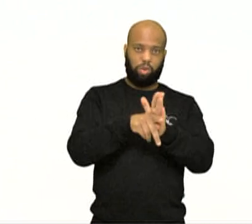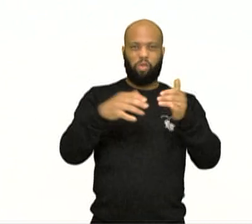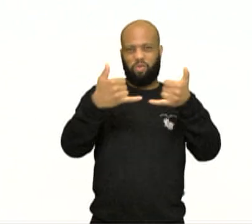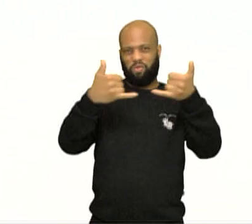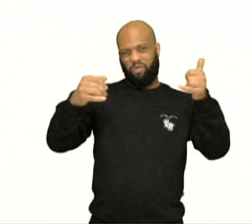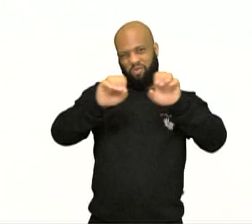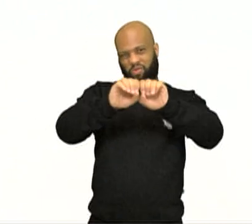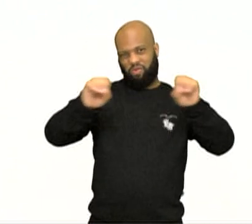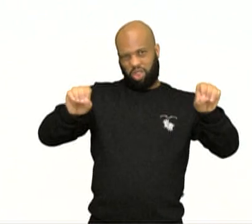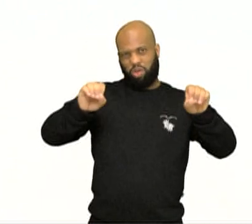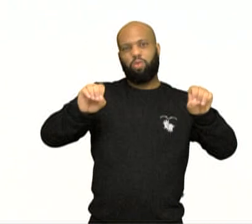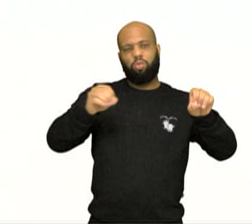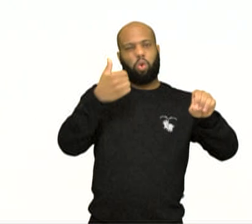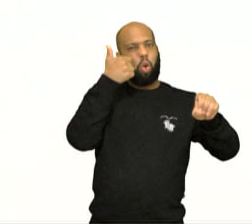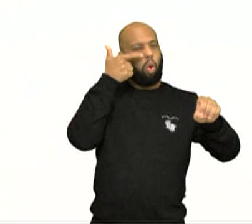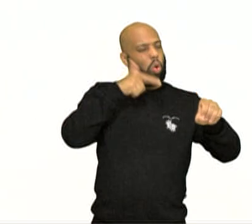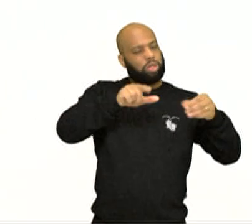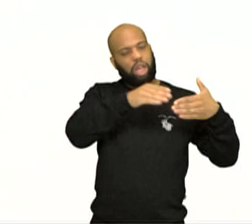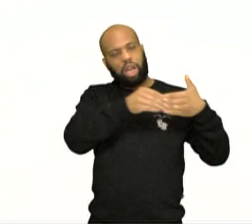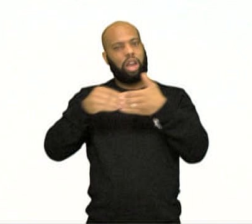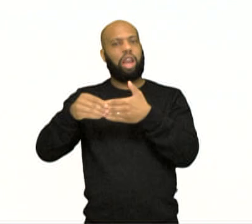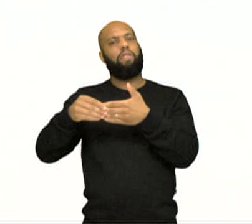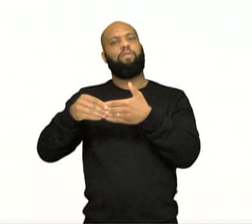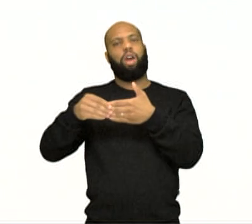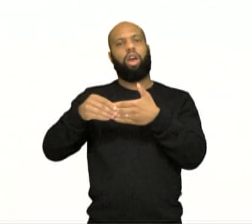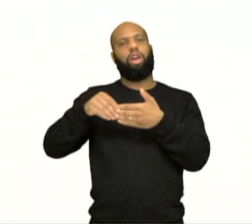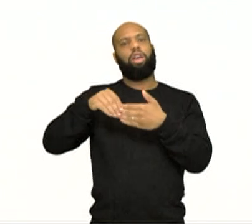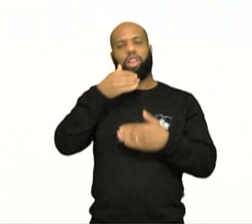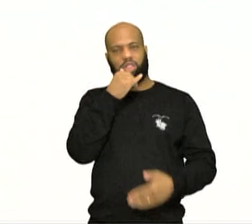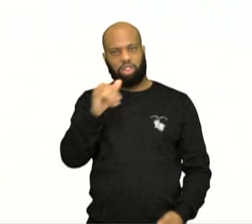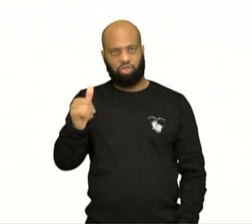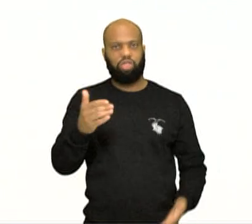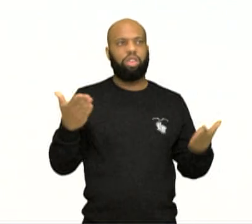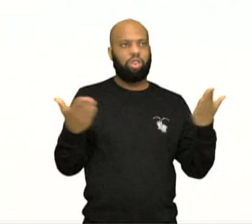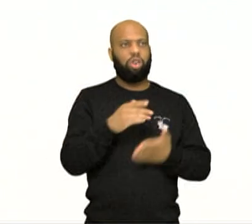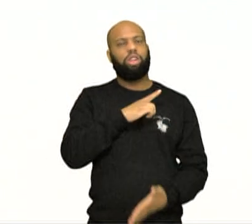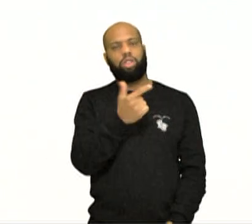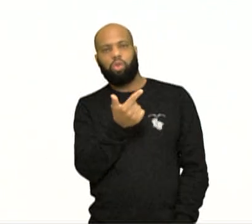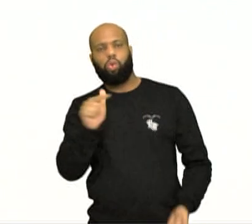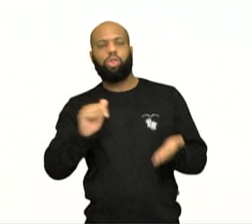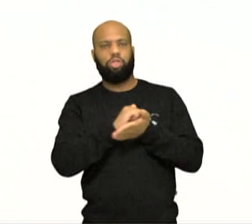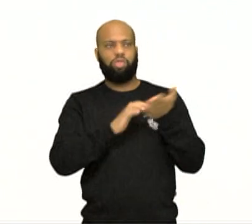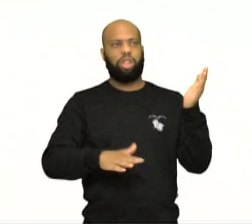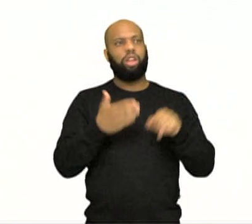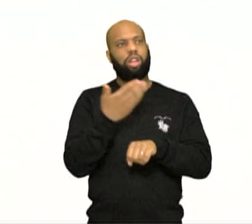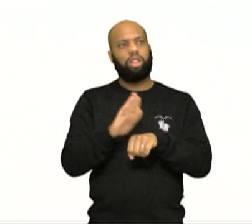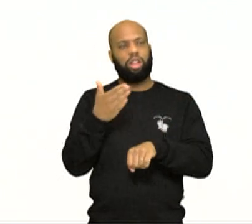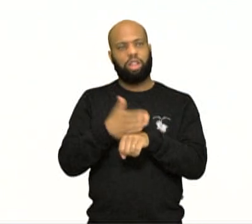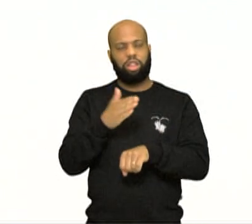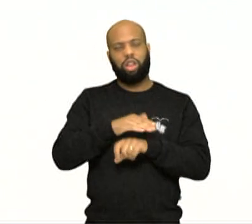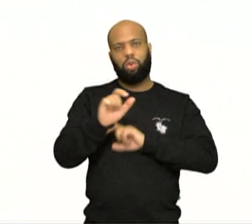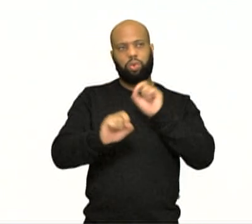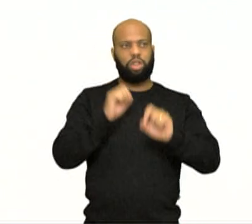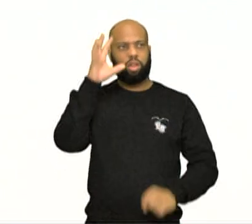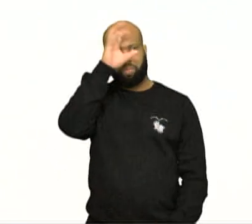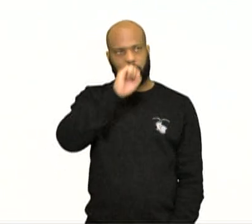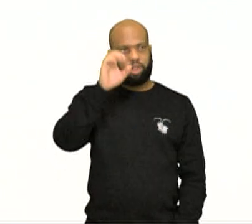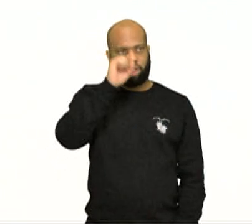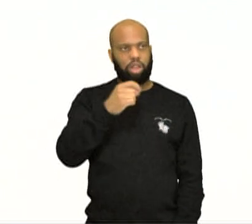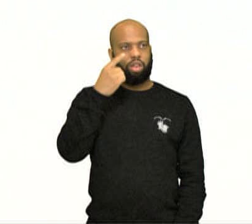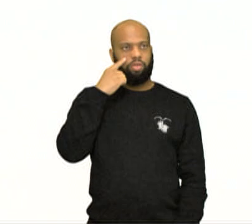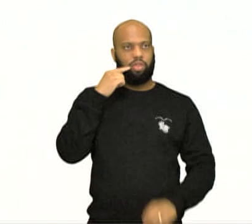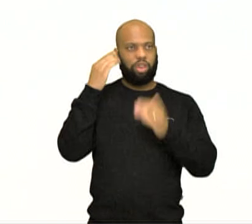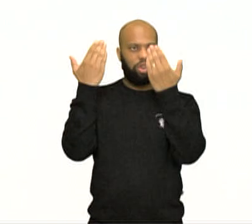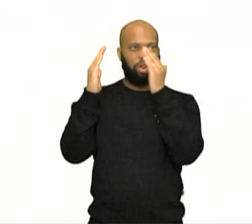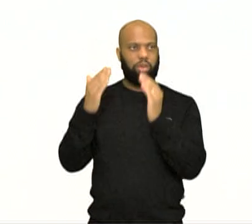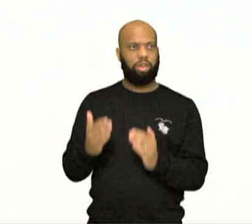bem? Então, vamos a mais uma atividade para praticar os nossos conceitos.